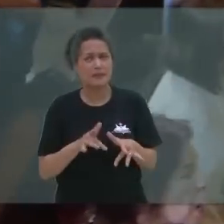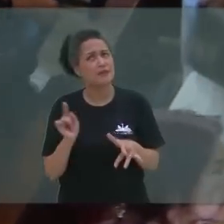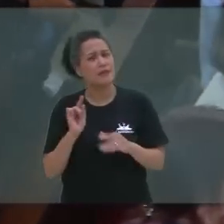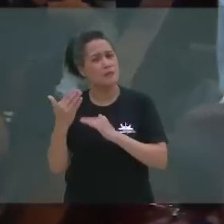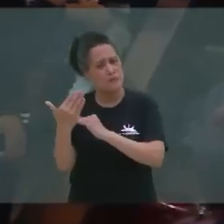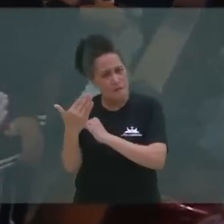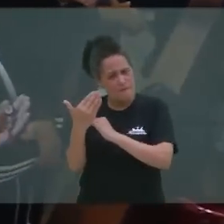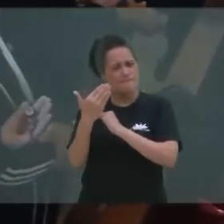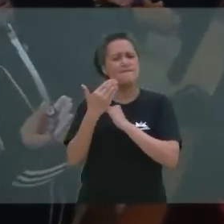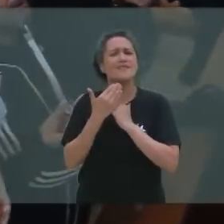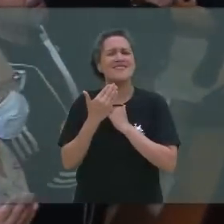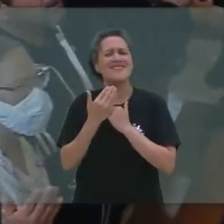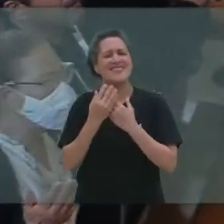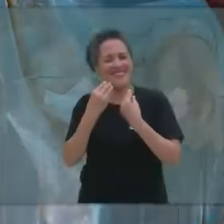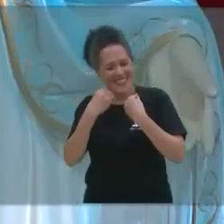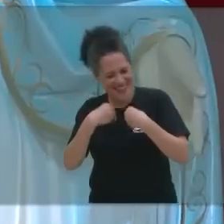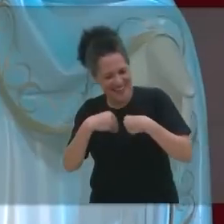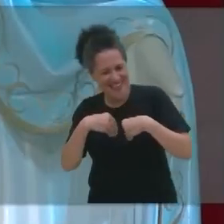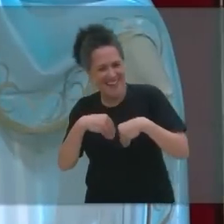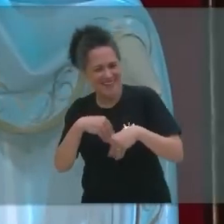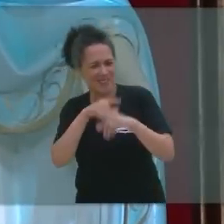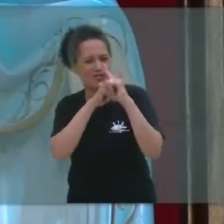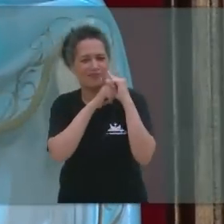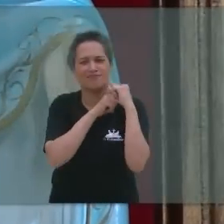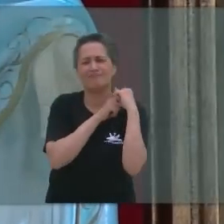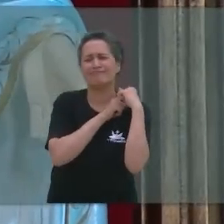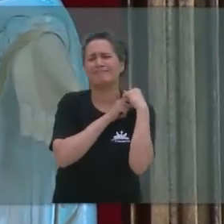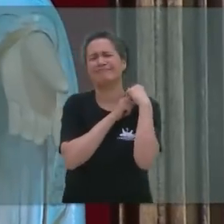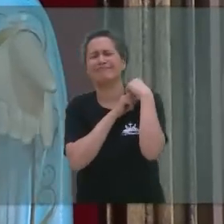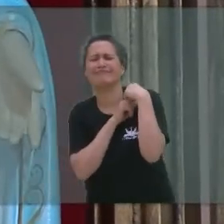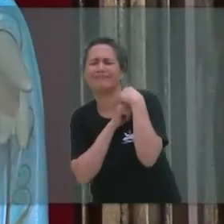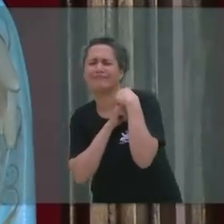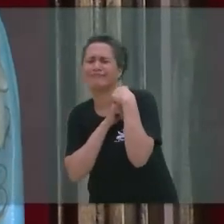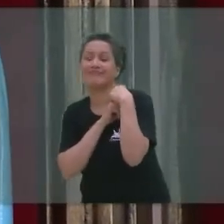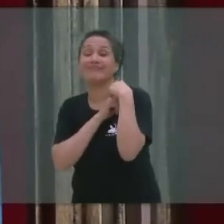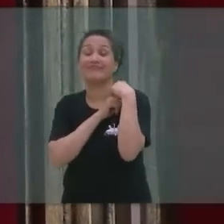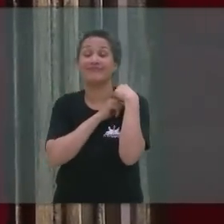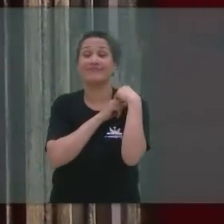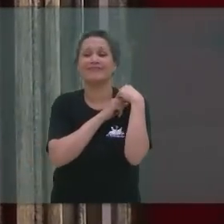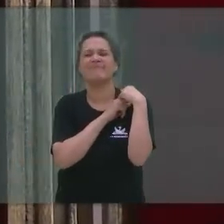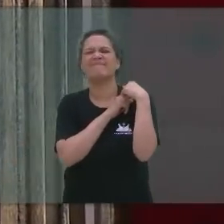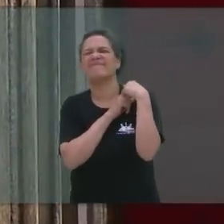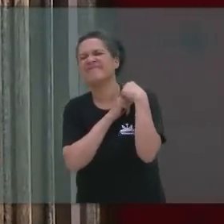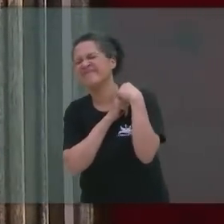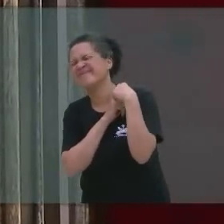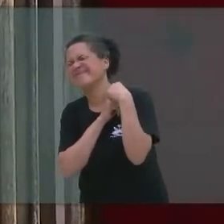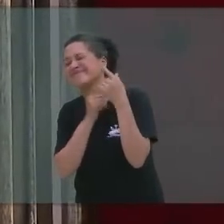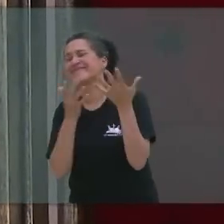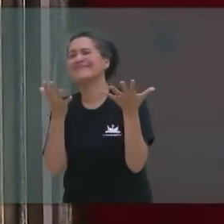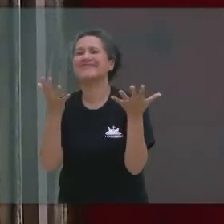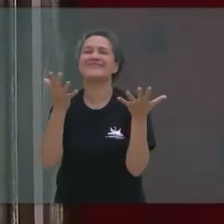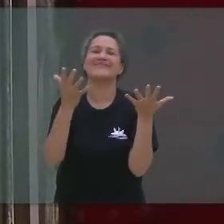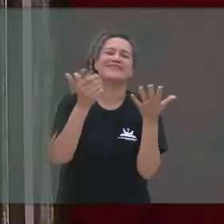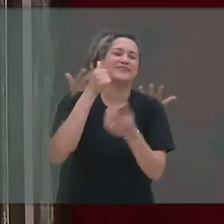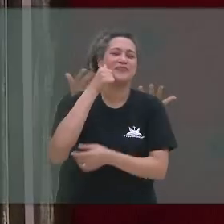ajude a levar a minha luz, ó Santa